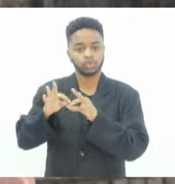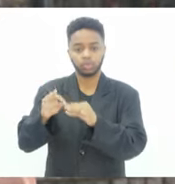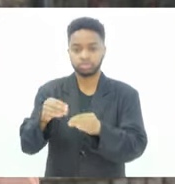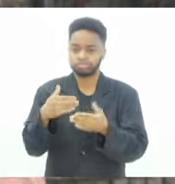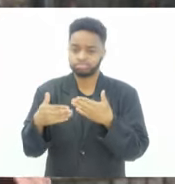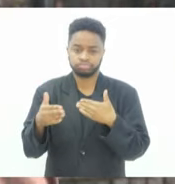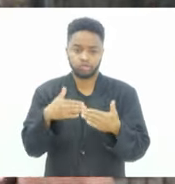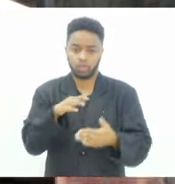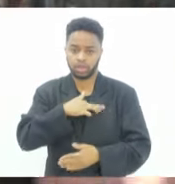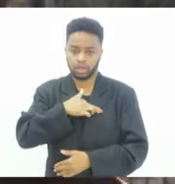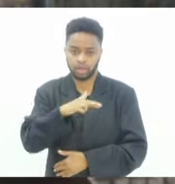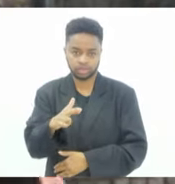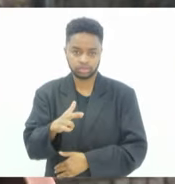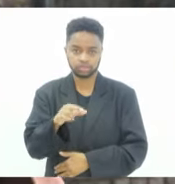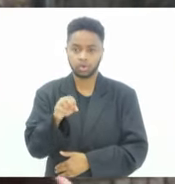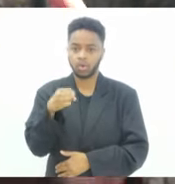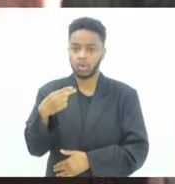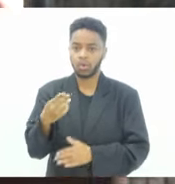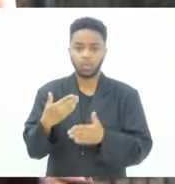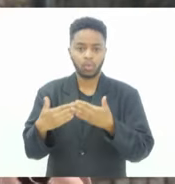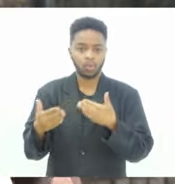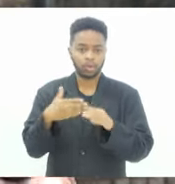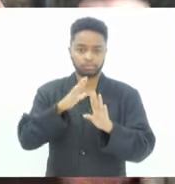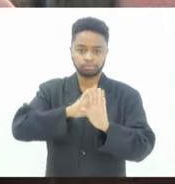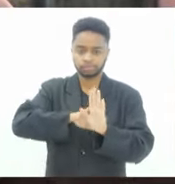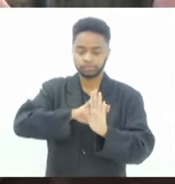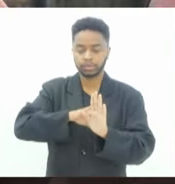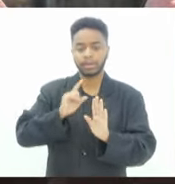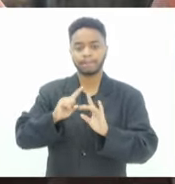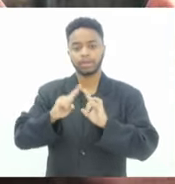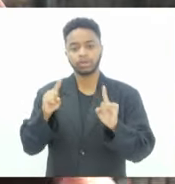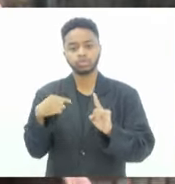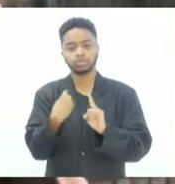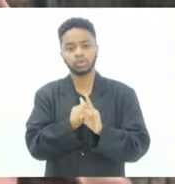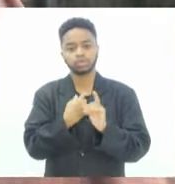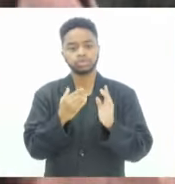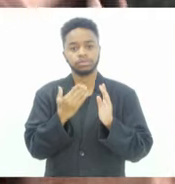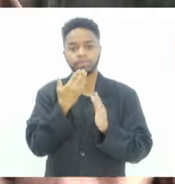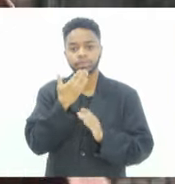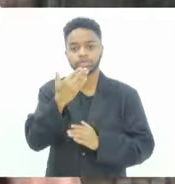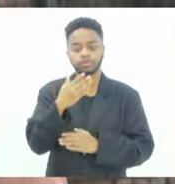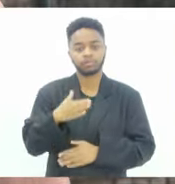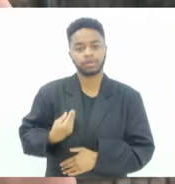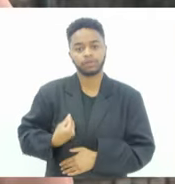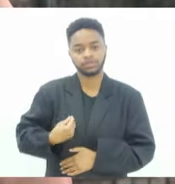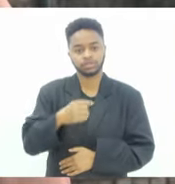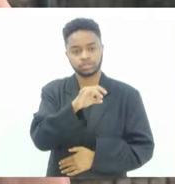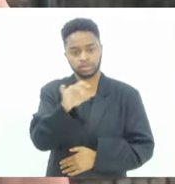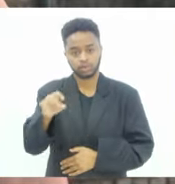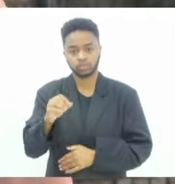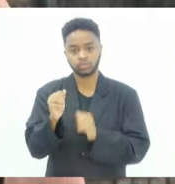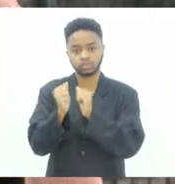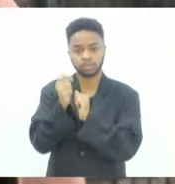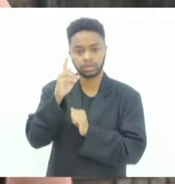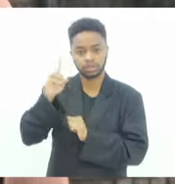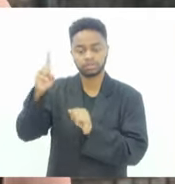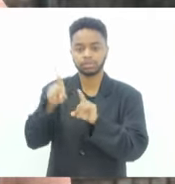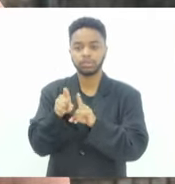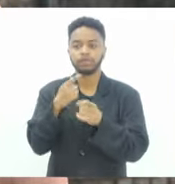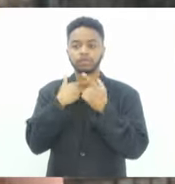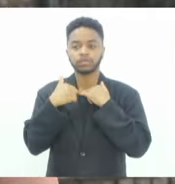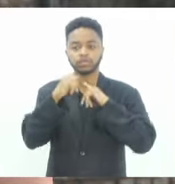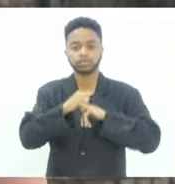pertença religiosa, da ideologia, intercedendo por todos junto a Deus e desejando para todos o melhor em suas